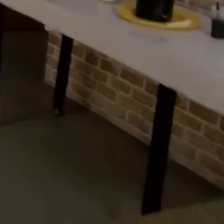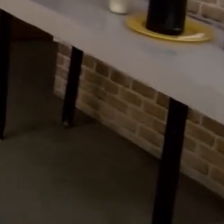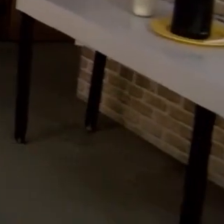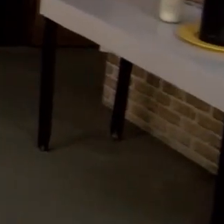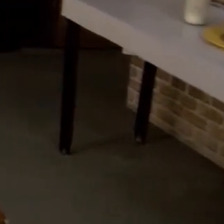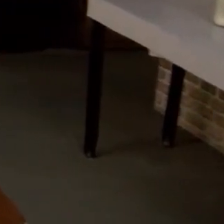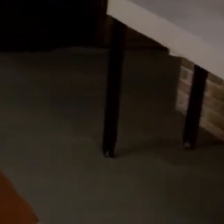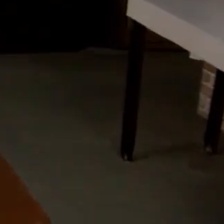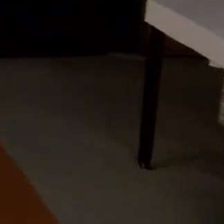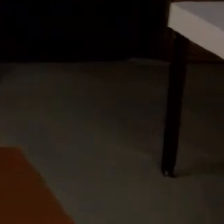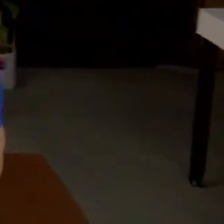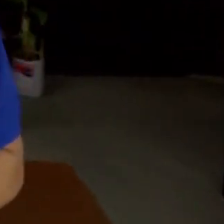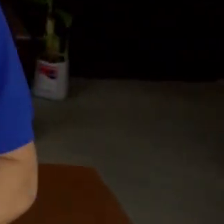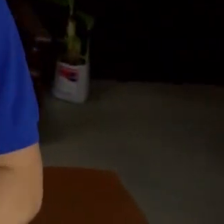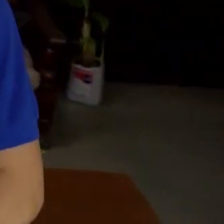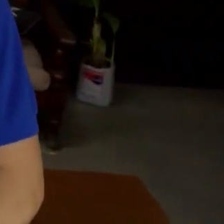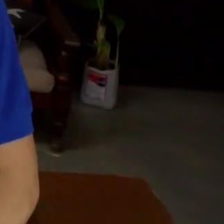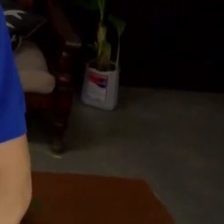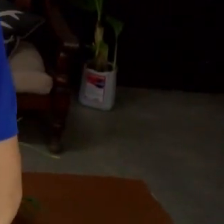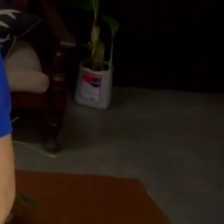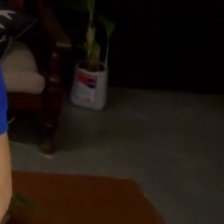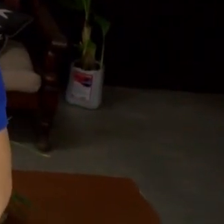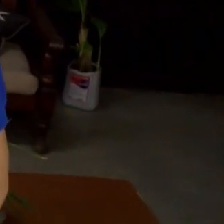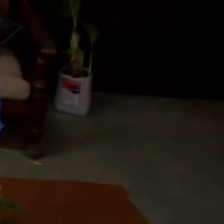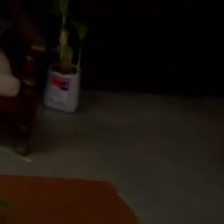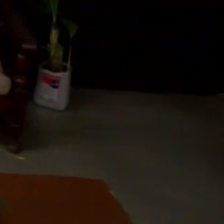pronto assim. Calma, não é?